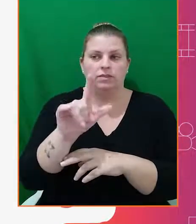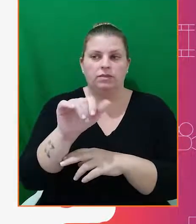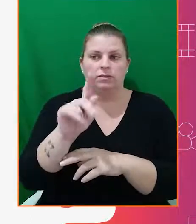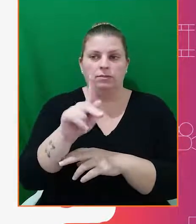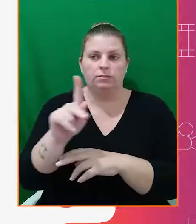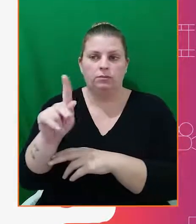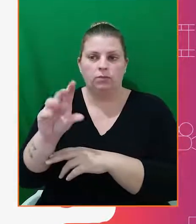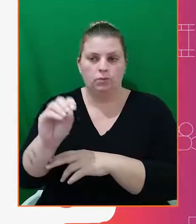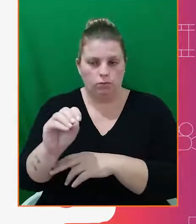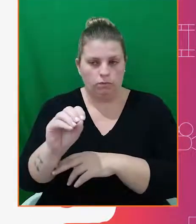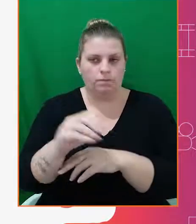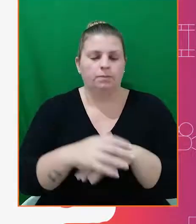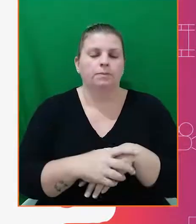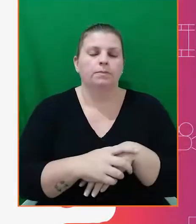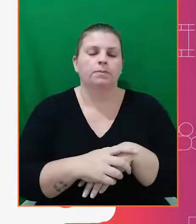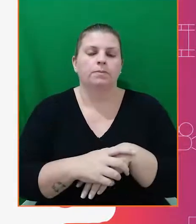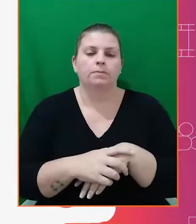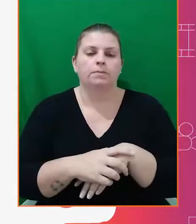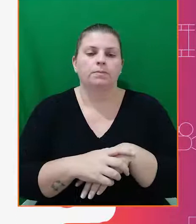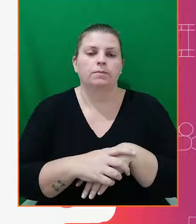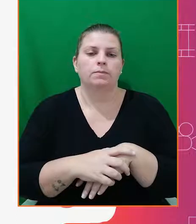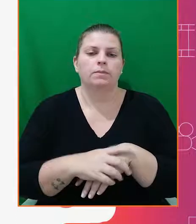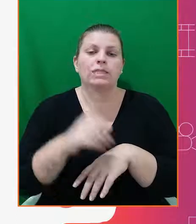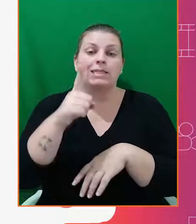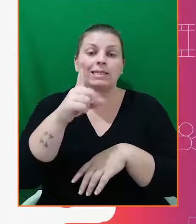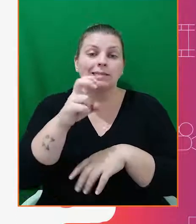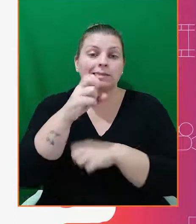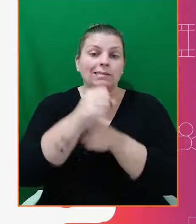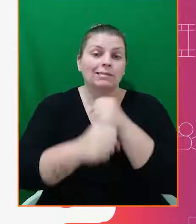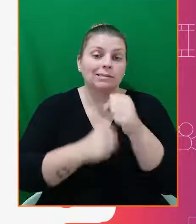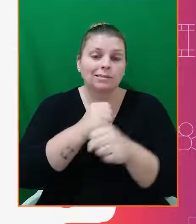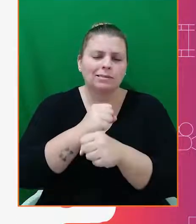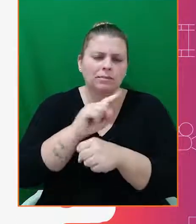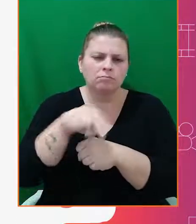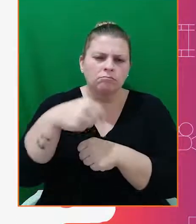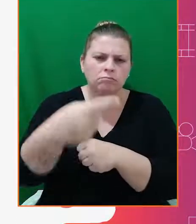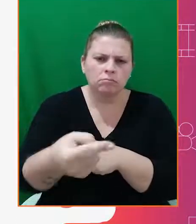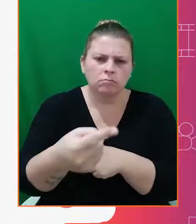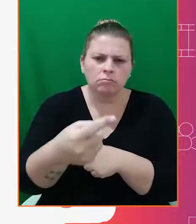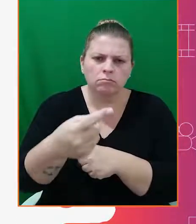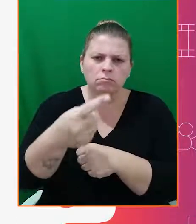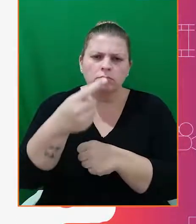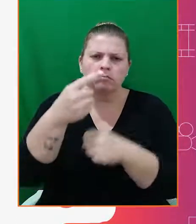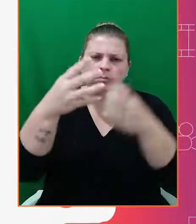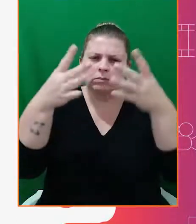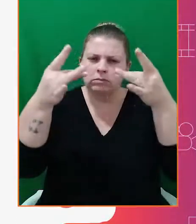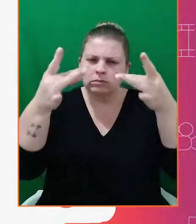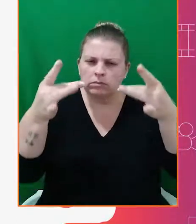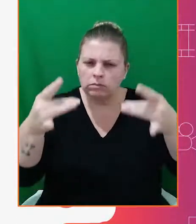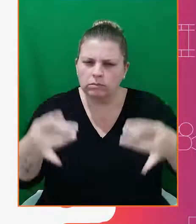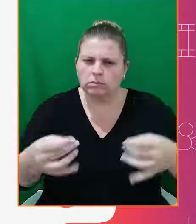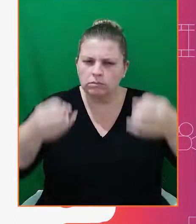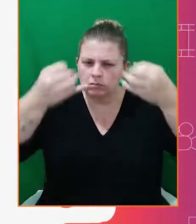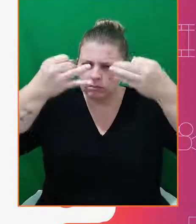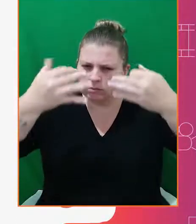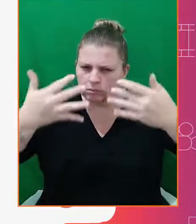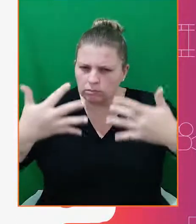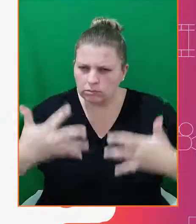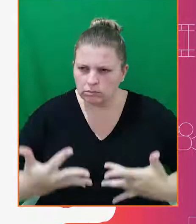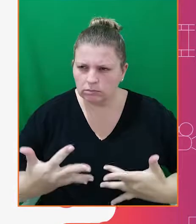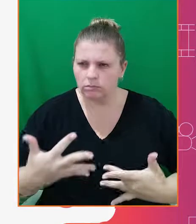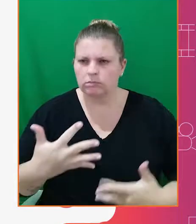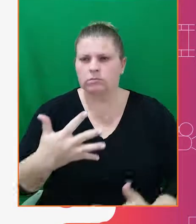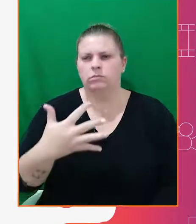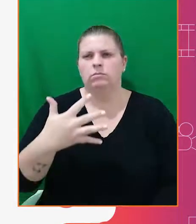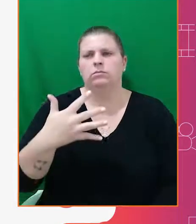E 15 anos depois, a descoberta de Brunelleschi foi descrita e decodificada por Leon Battista